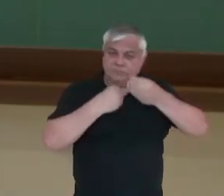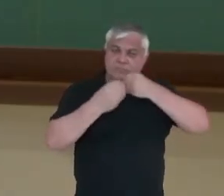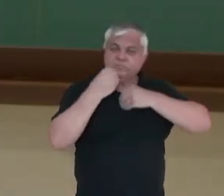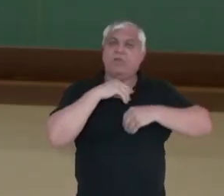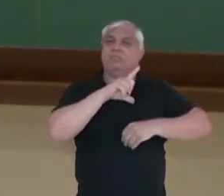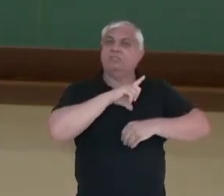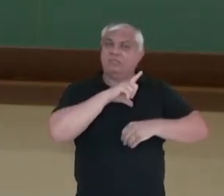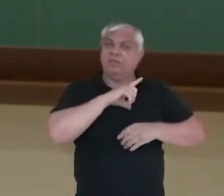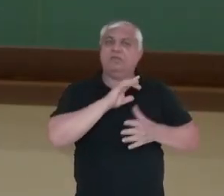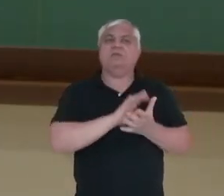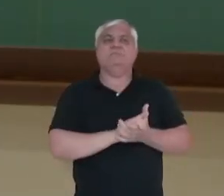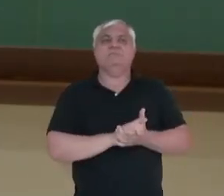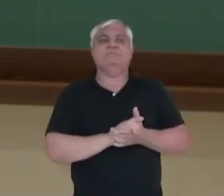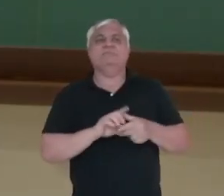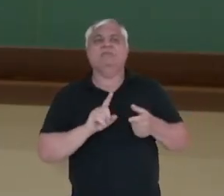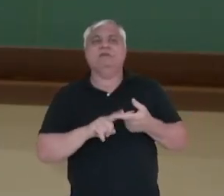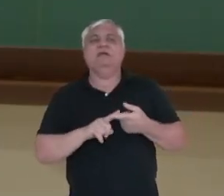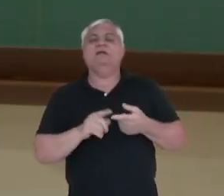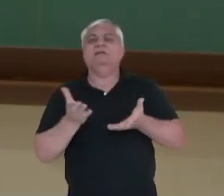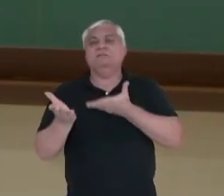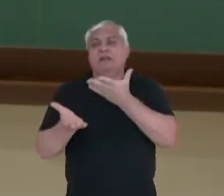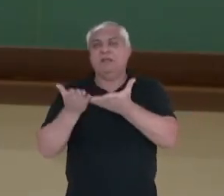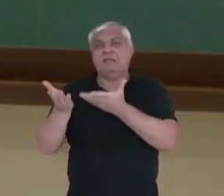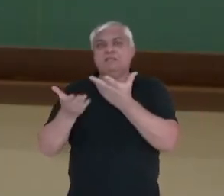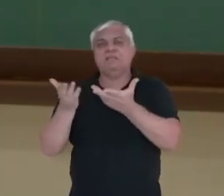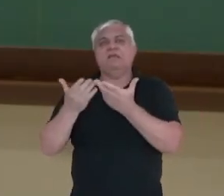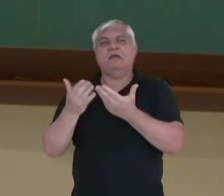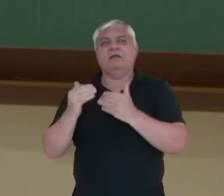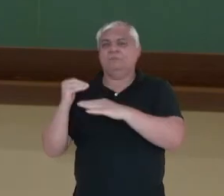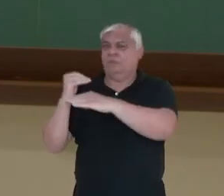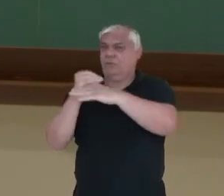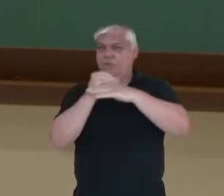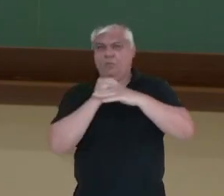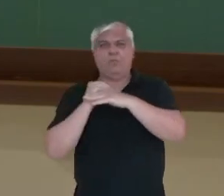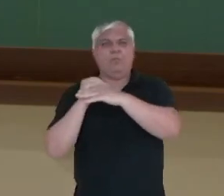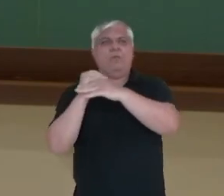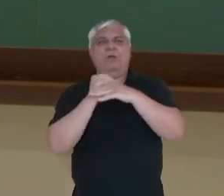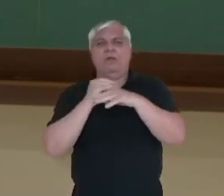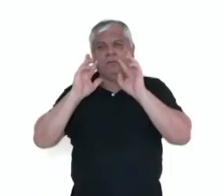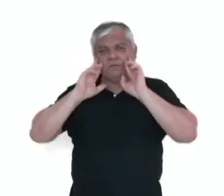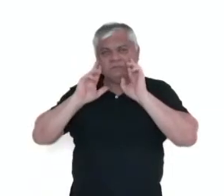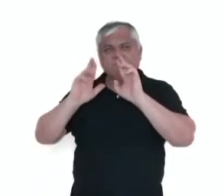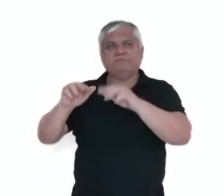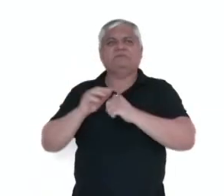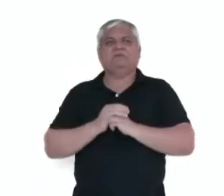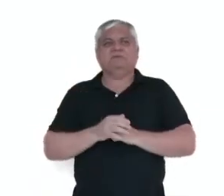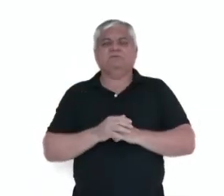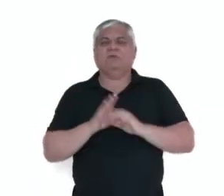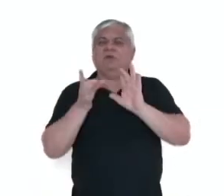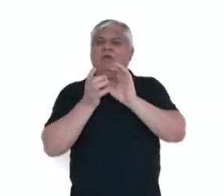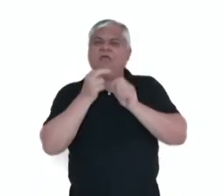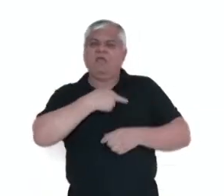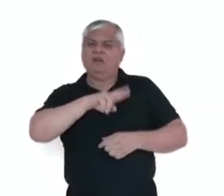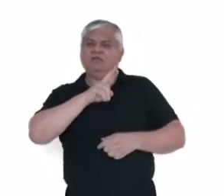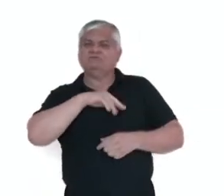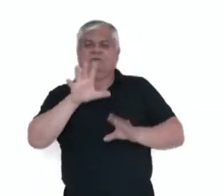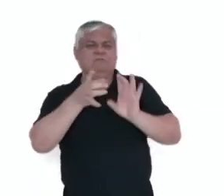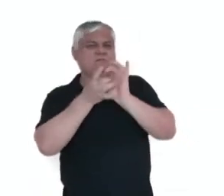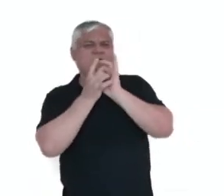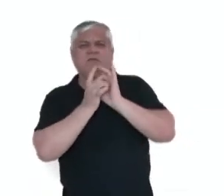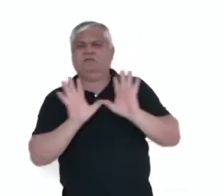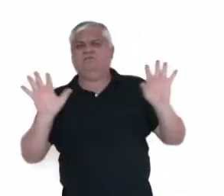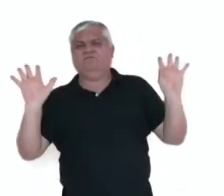a refeição seguinte, né? Ser tratado de forma equânime e respeitosa, liberdade religiosa, etc.,